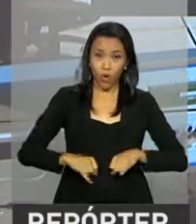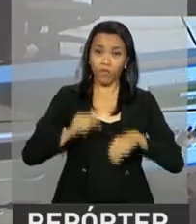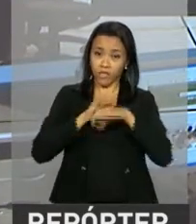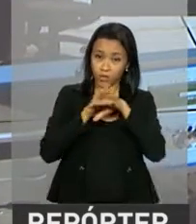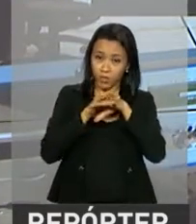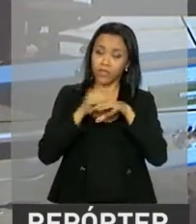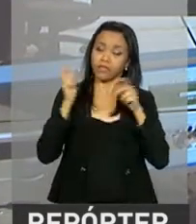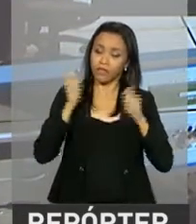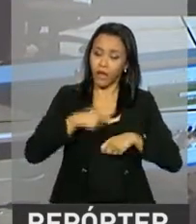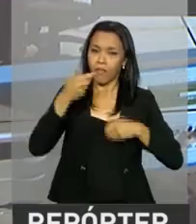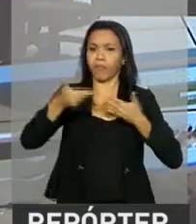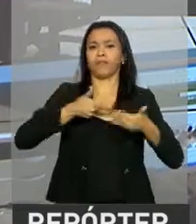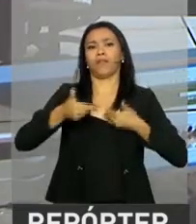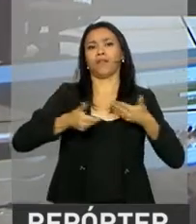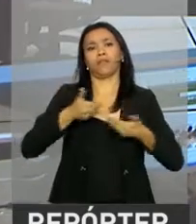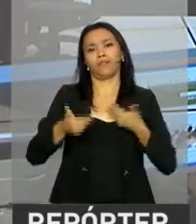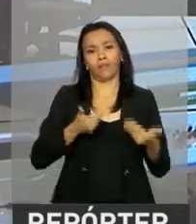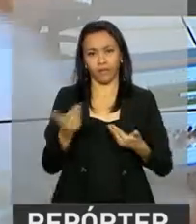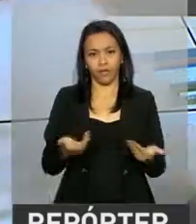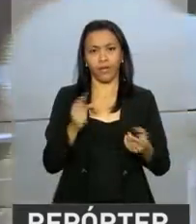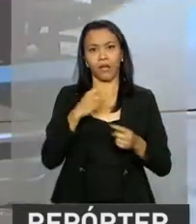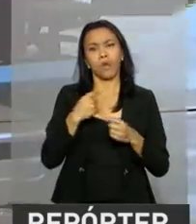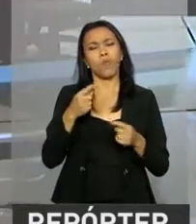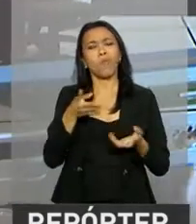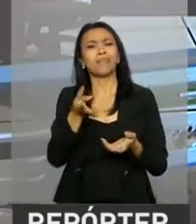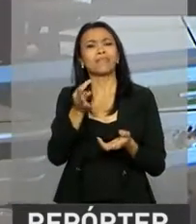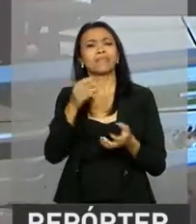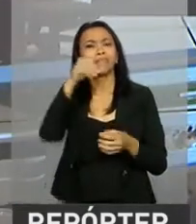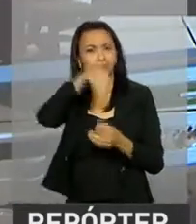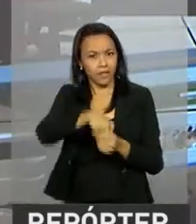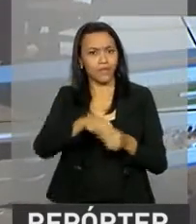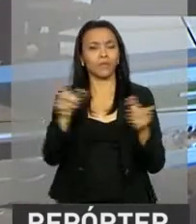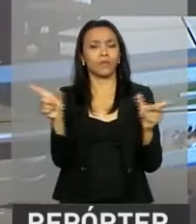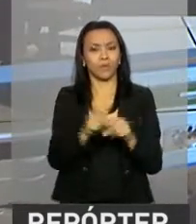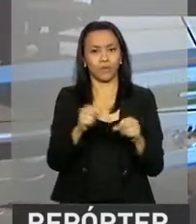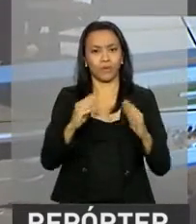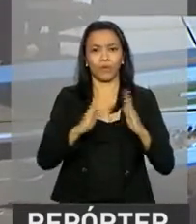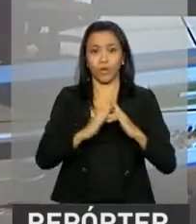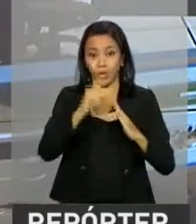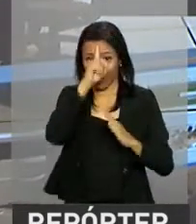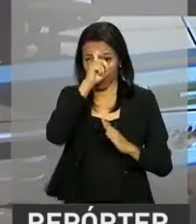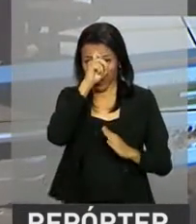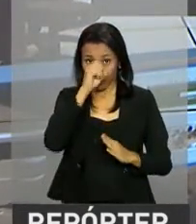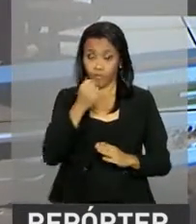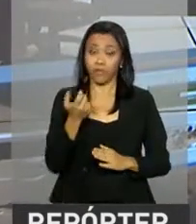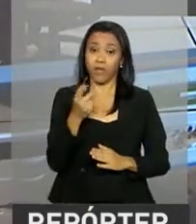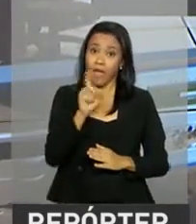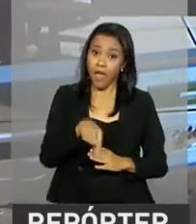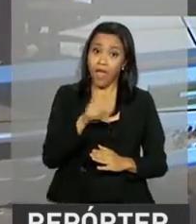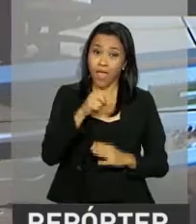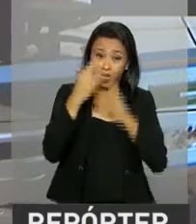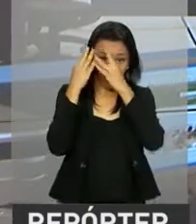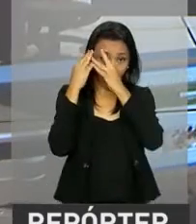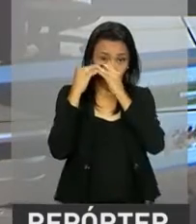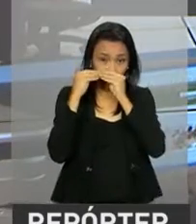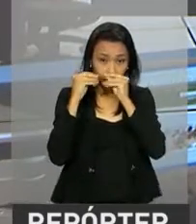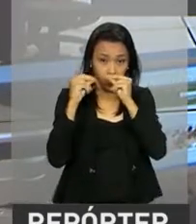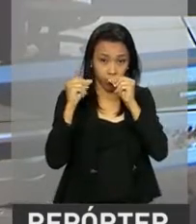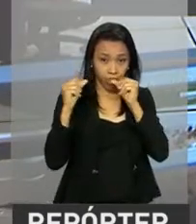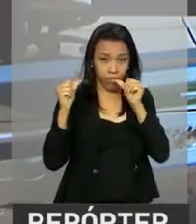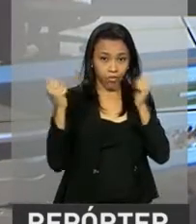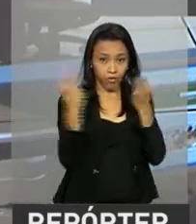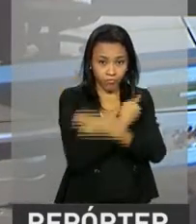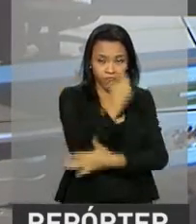podem ser tratadas com a técnica incorporada ao Sistema Único de Saúde. O ceratocone é uma doença degenerativa e pode